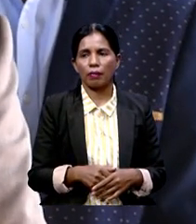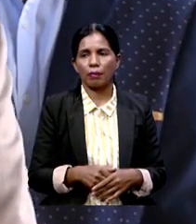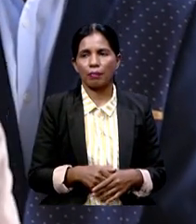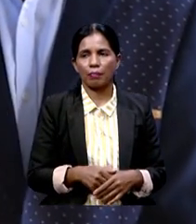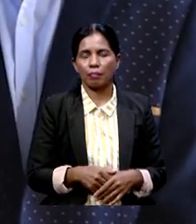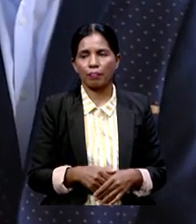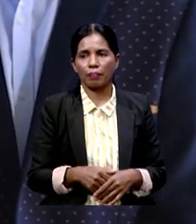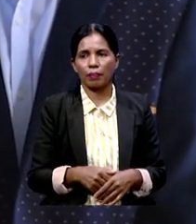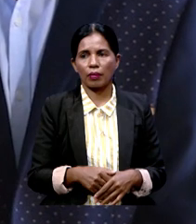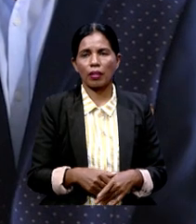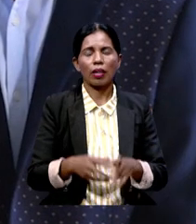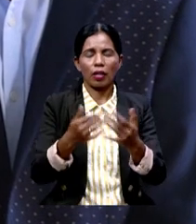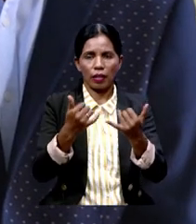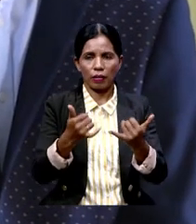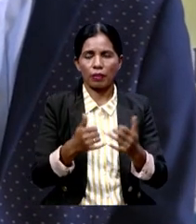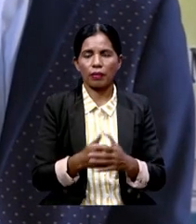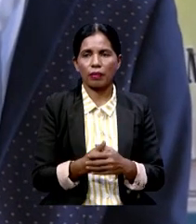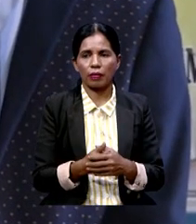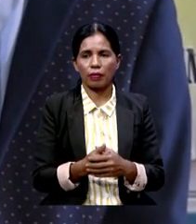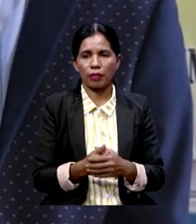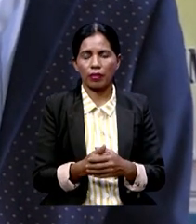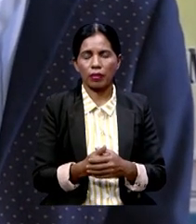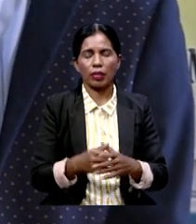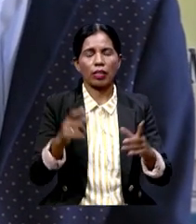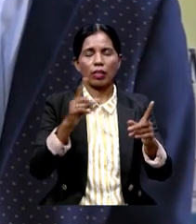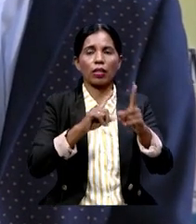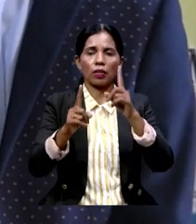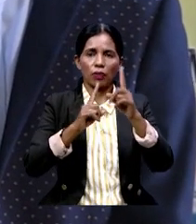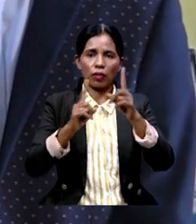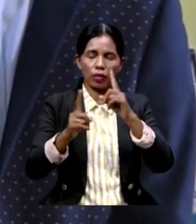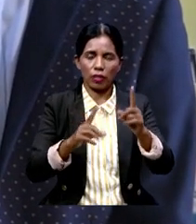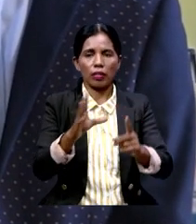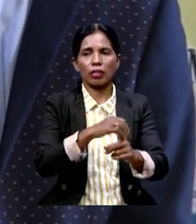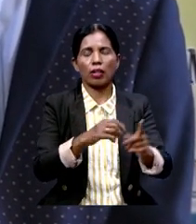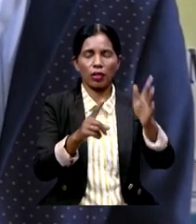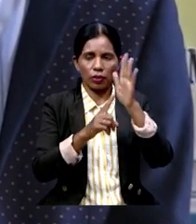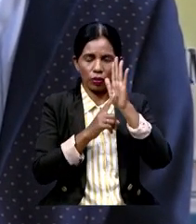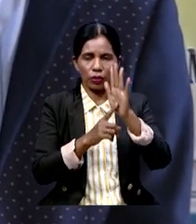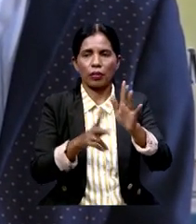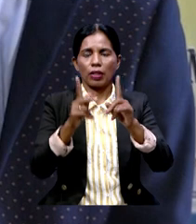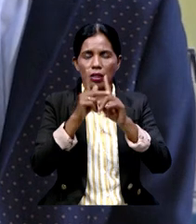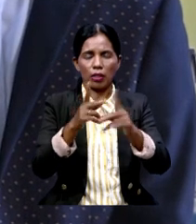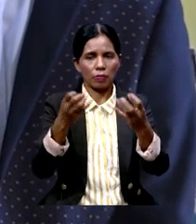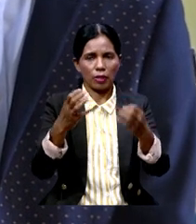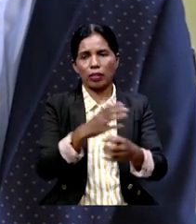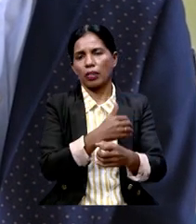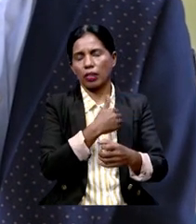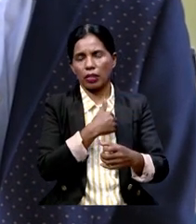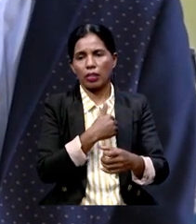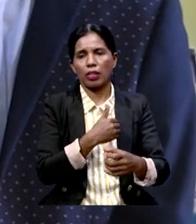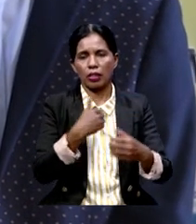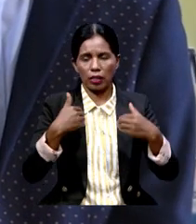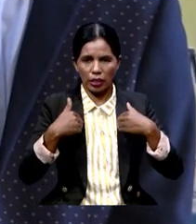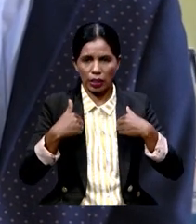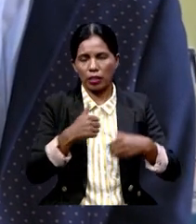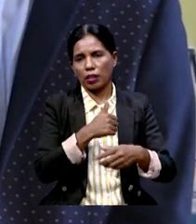Nebe, agora, ia reclamação do Bukida, ia balu, maka hato, mas